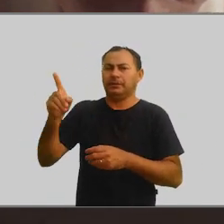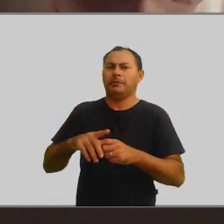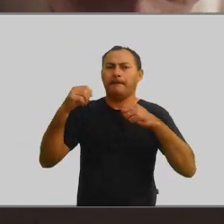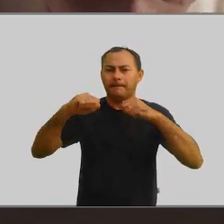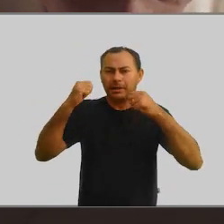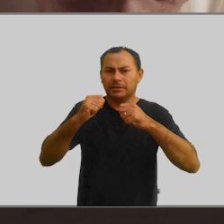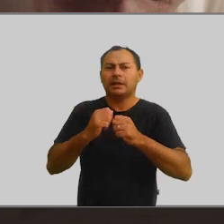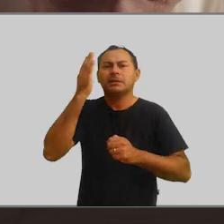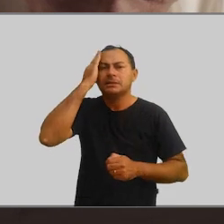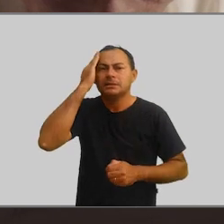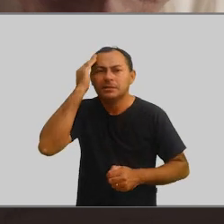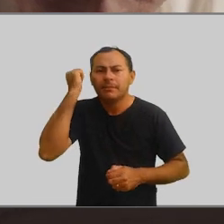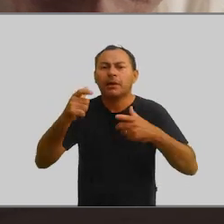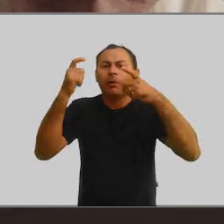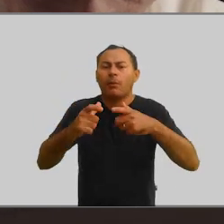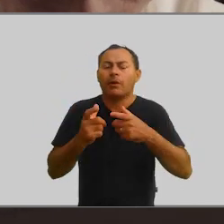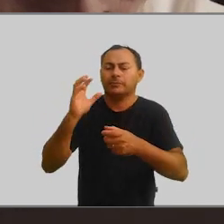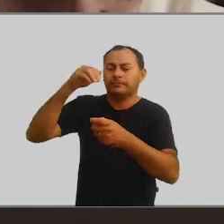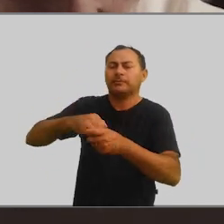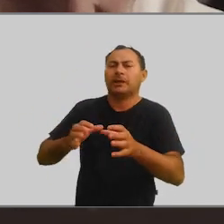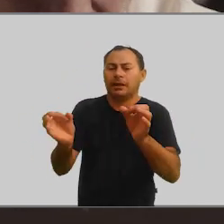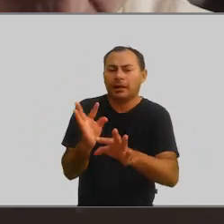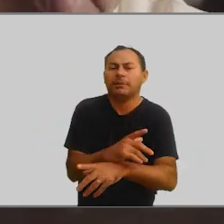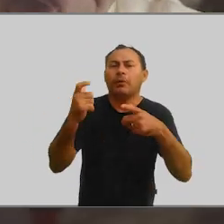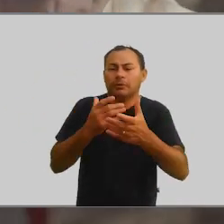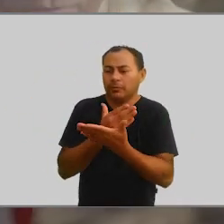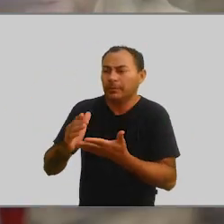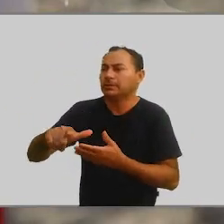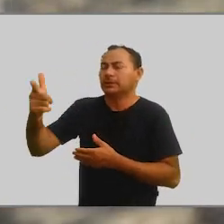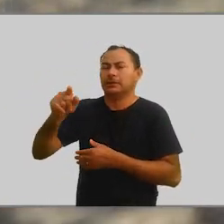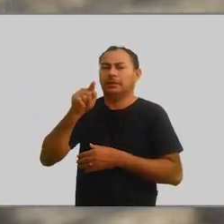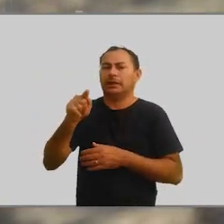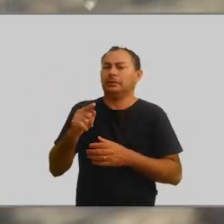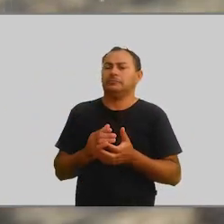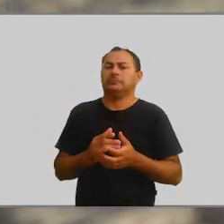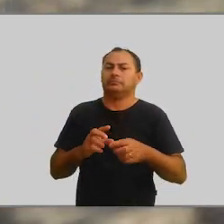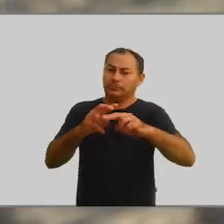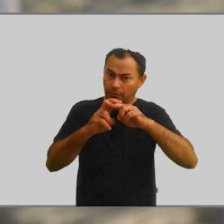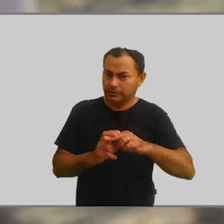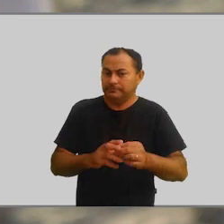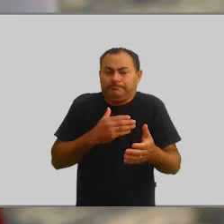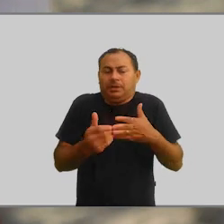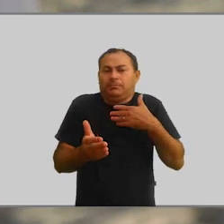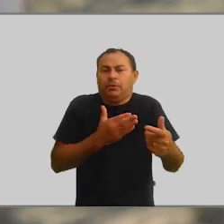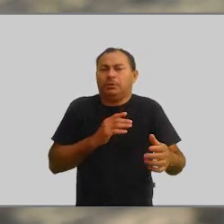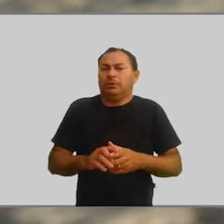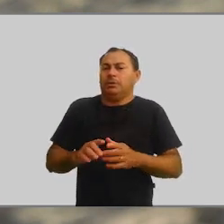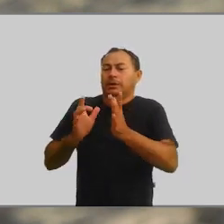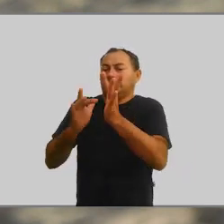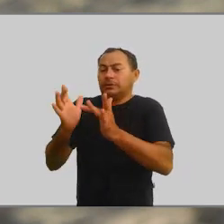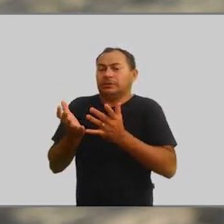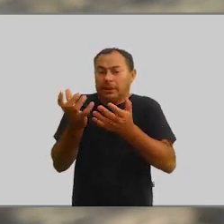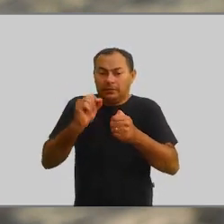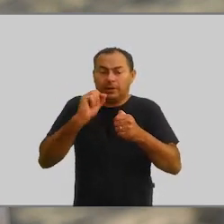dele. Precisamos saber onde nossa parte termina e onde começa a parte dele. Por isso, não importa o que Ele